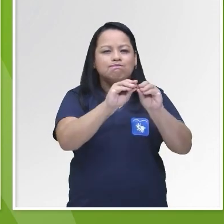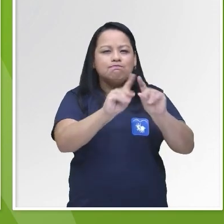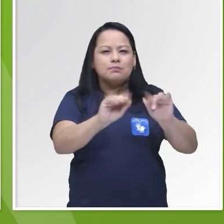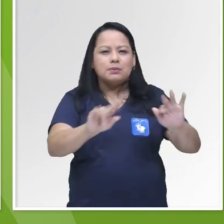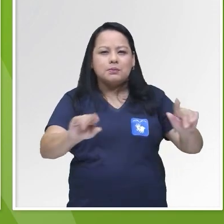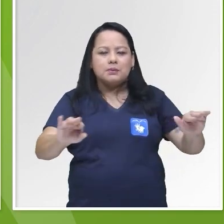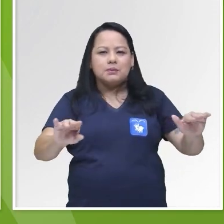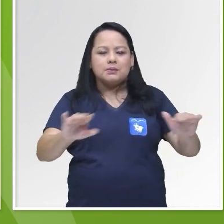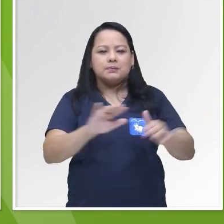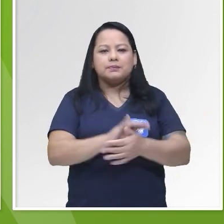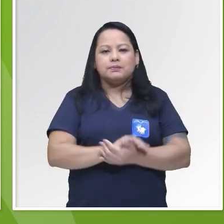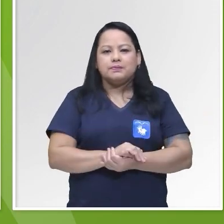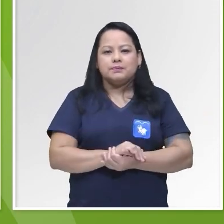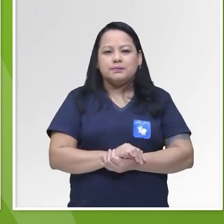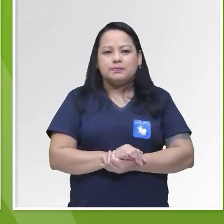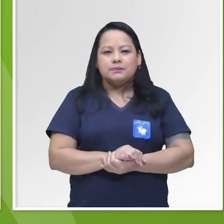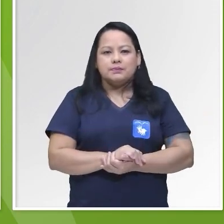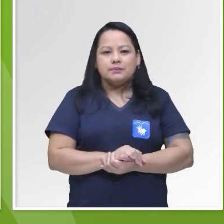decomposição. Uma